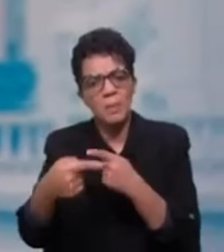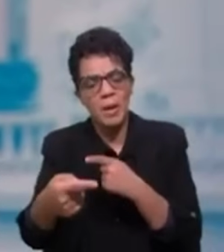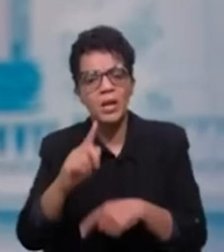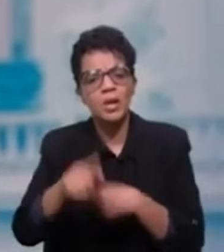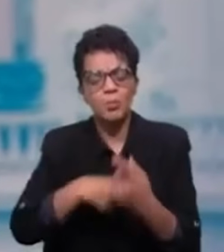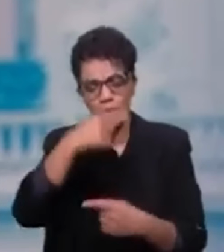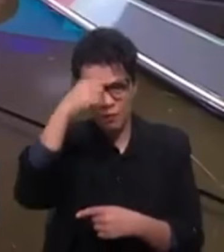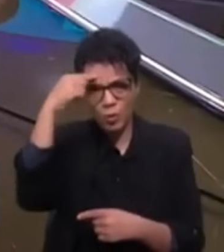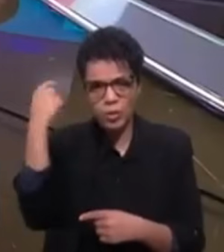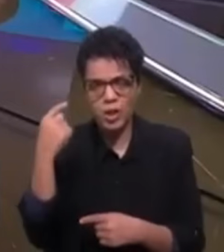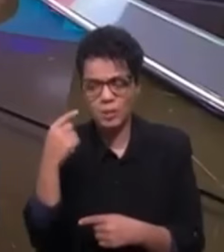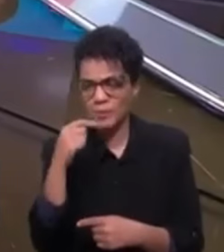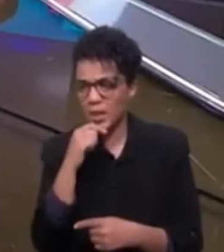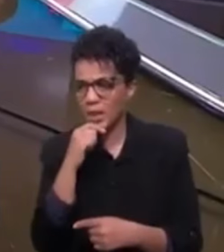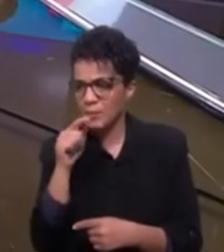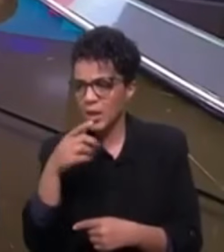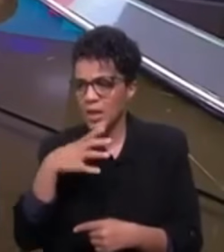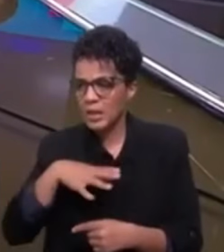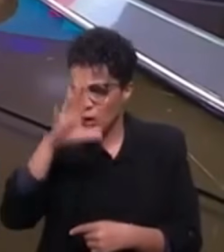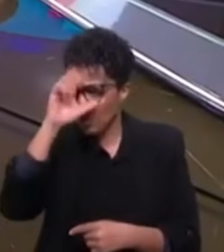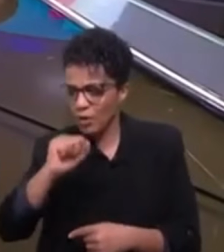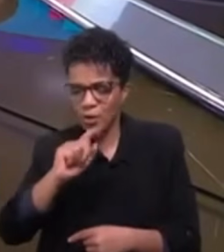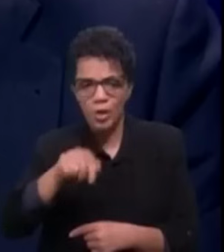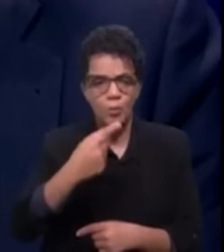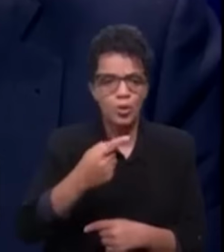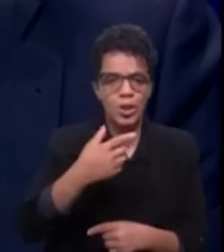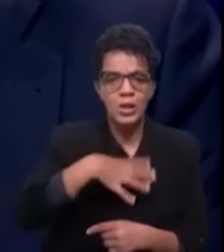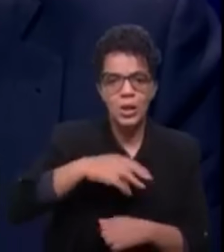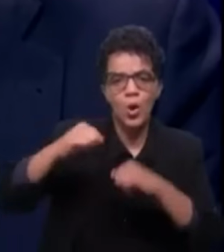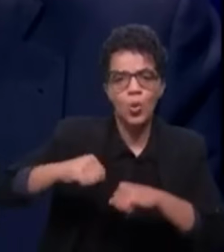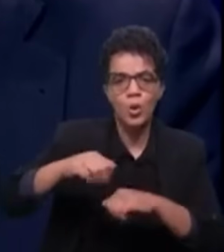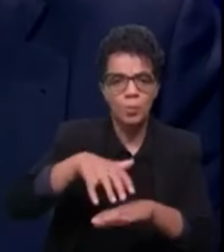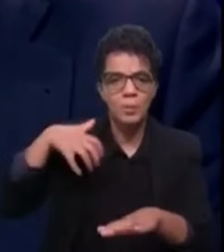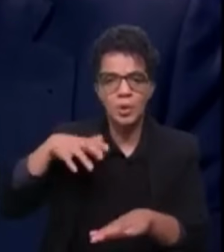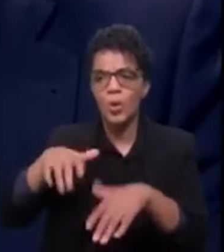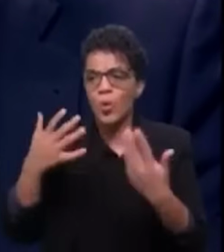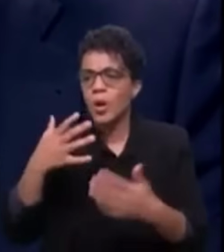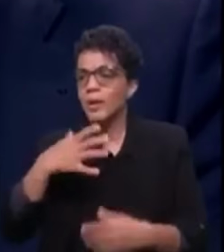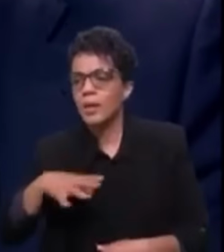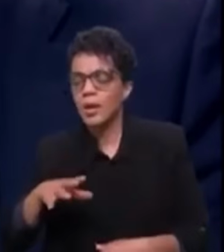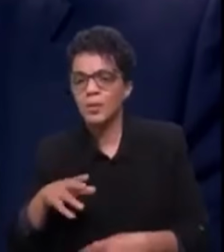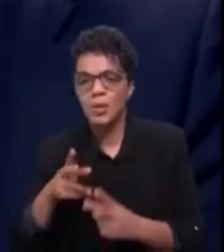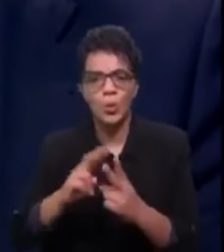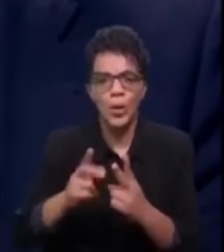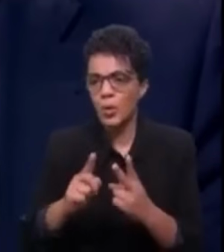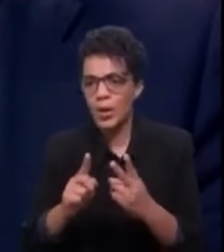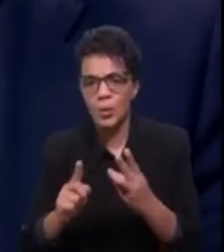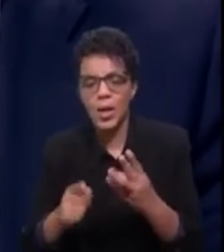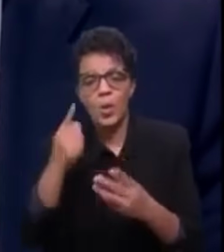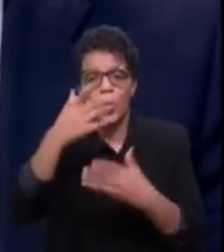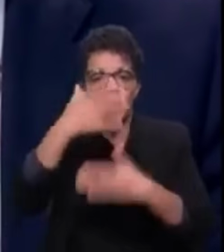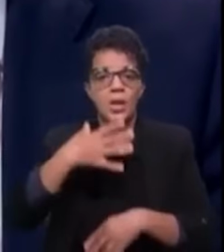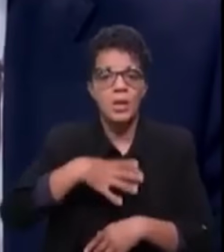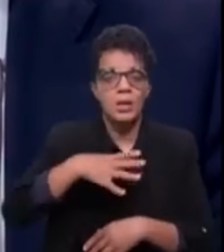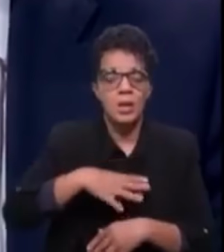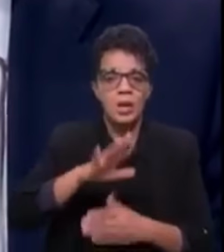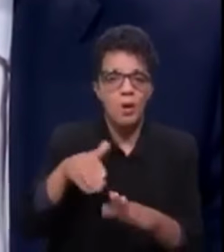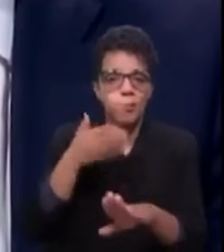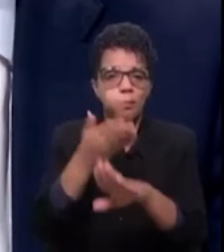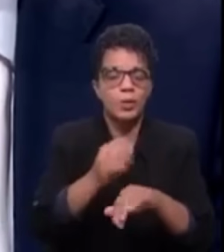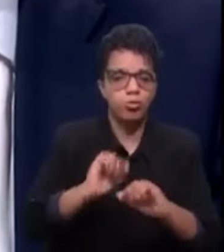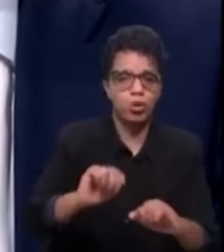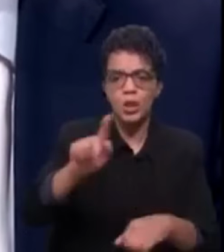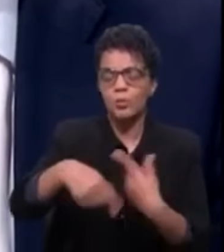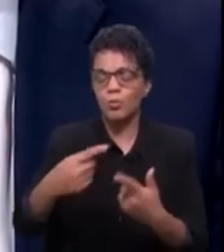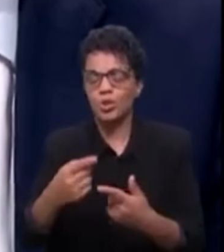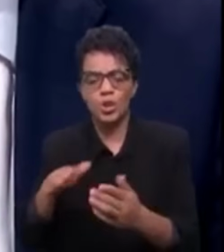tem esta dificuldade uma vez é porque quer ir para o governo outra vez é porque er um acordo no Parlamento outra vez é porque nem é uma coisa nem outra um dia quer apresentar uma Moção de rejeição no outro